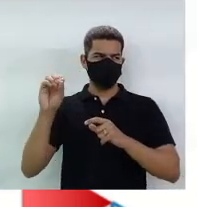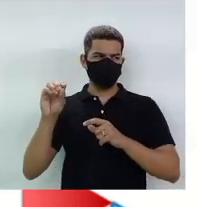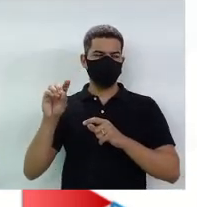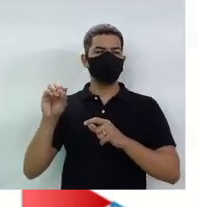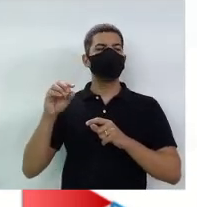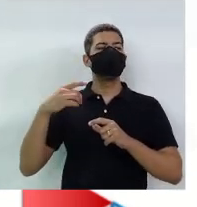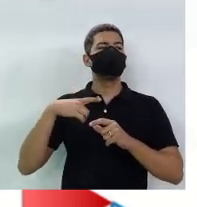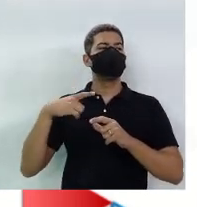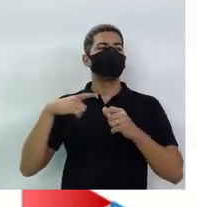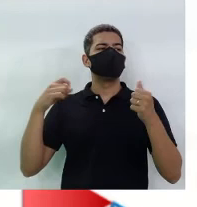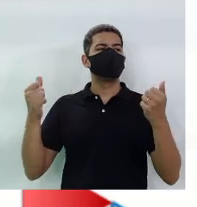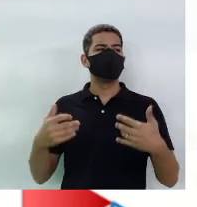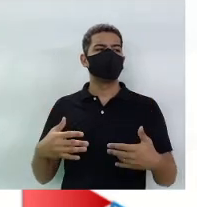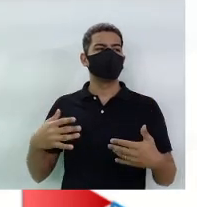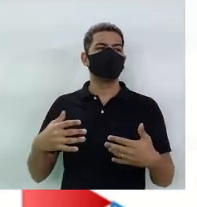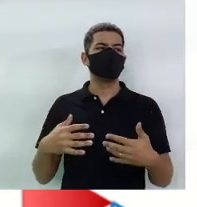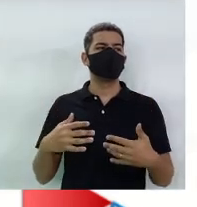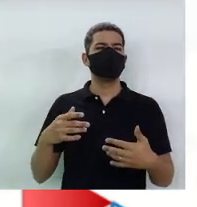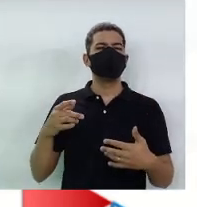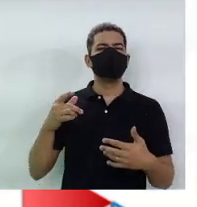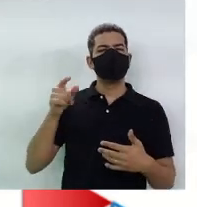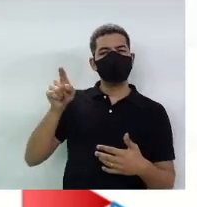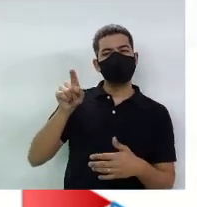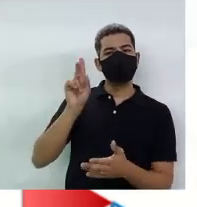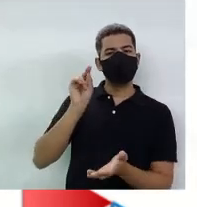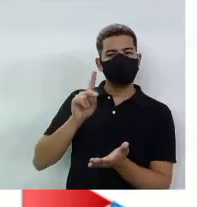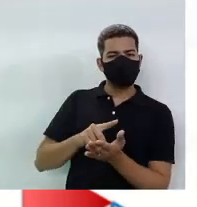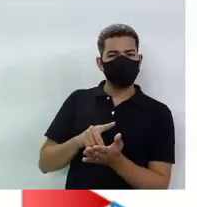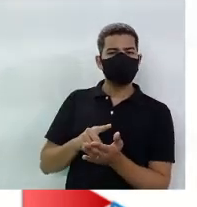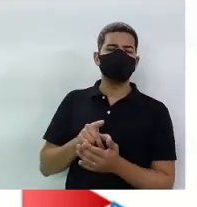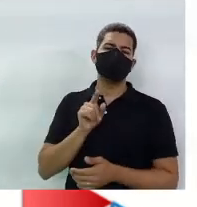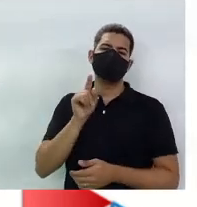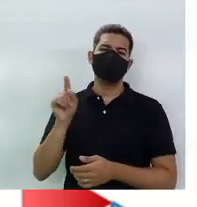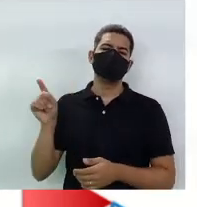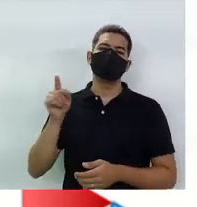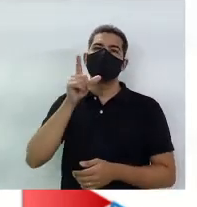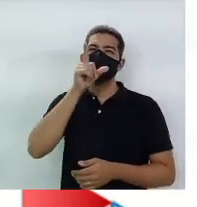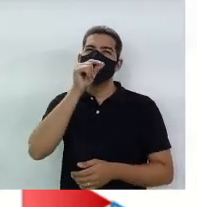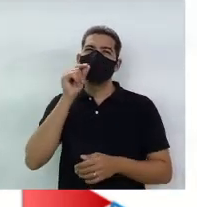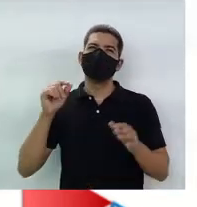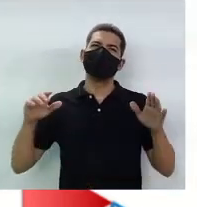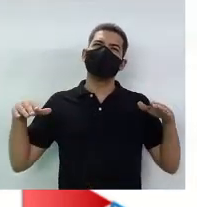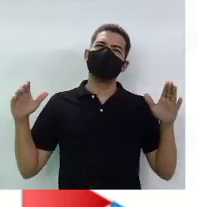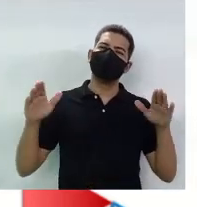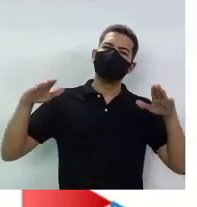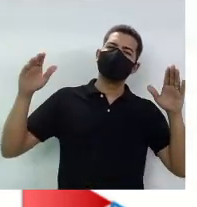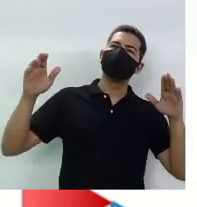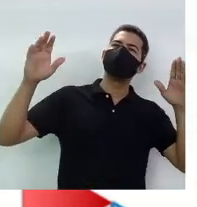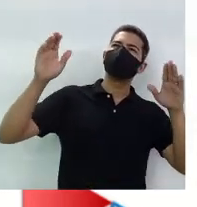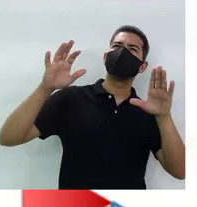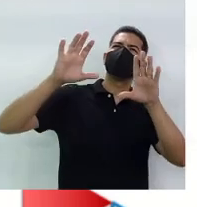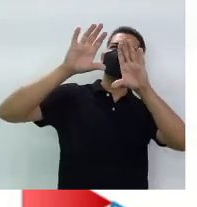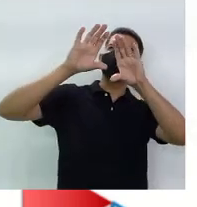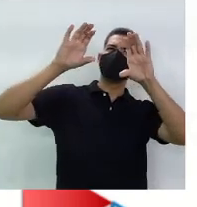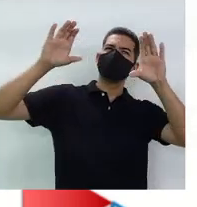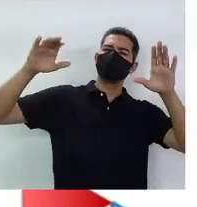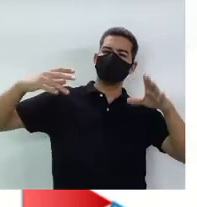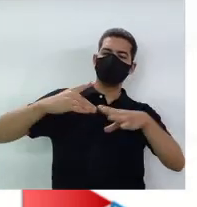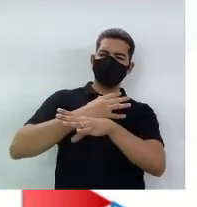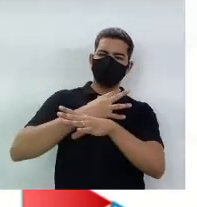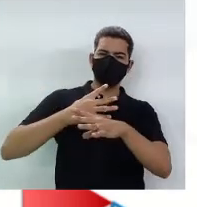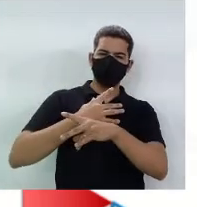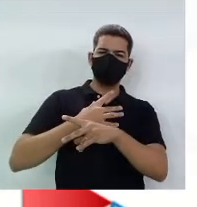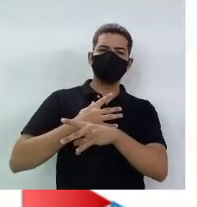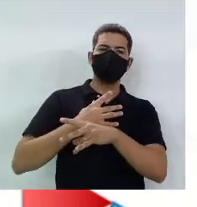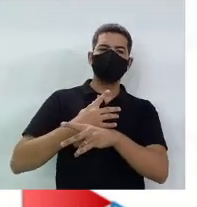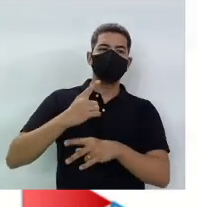falo denotar, o sentido real seria o pássaro voava pelo céu da cidade.